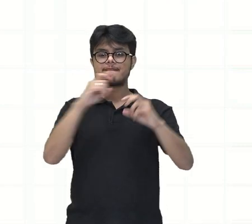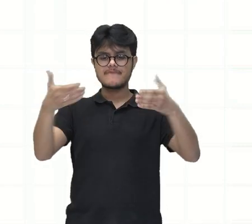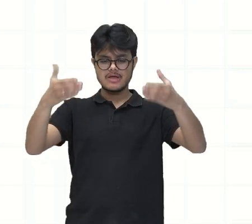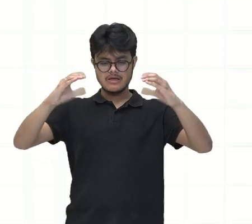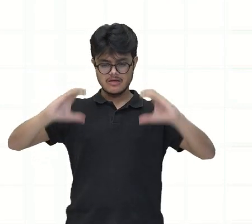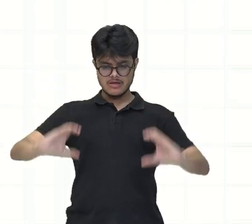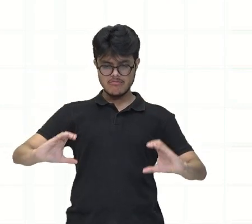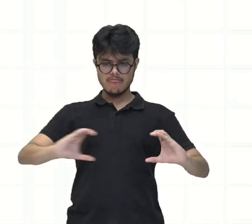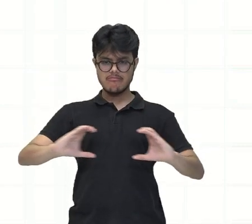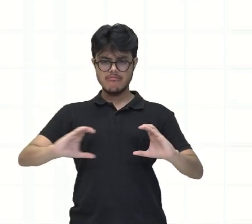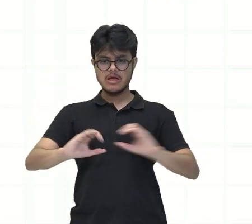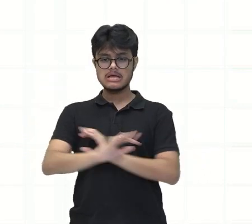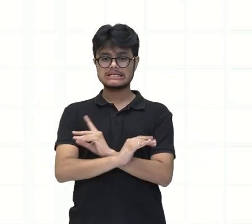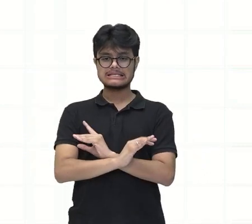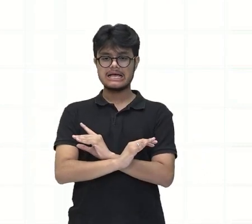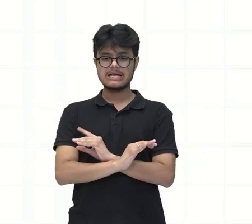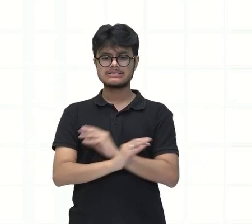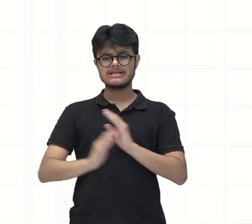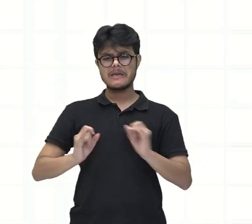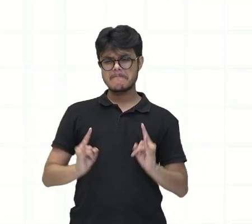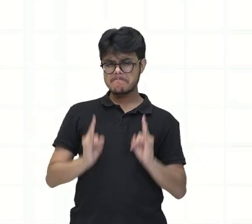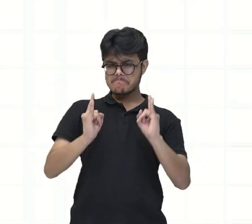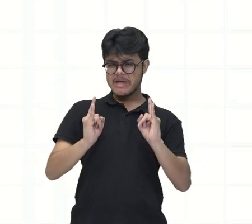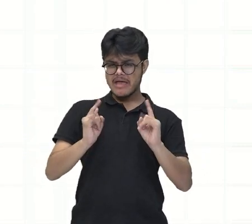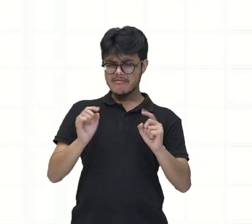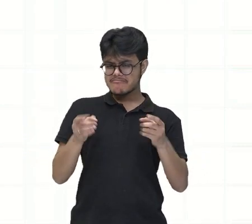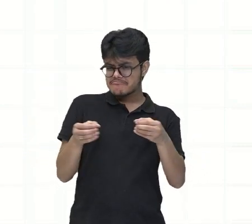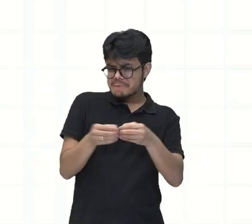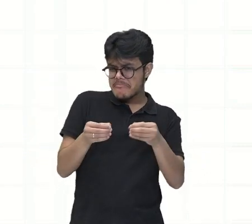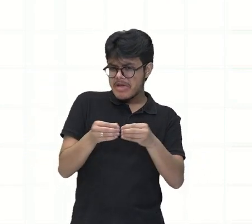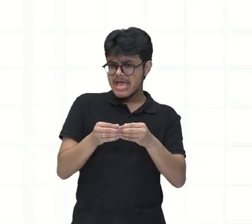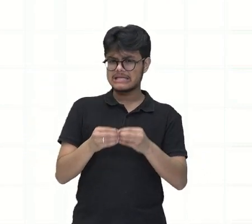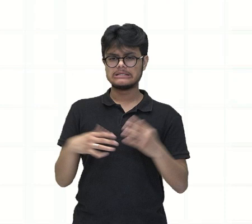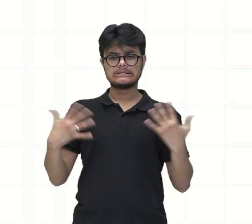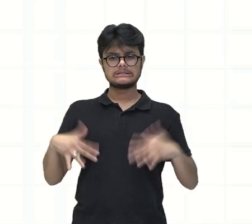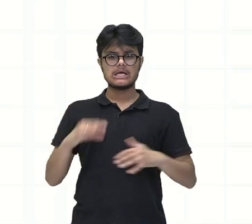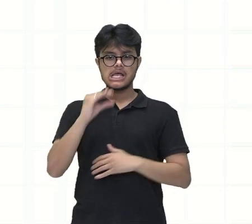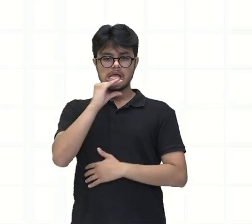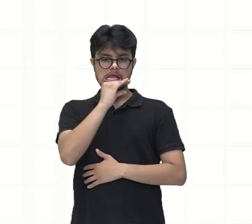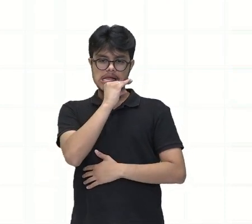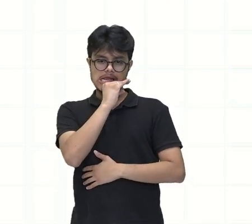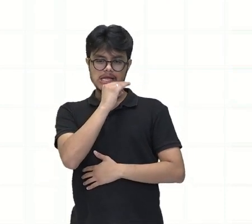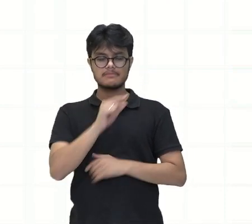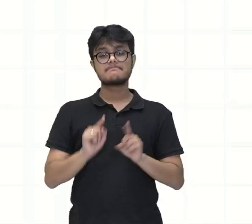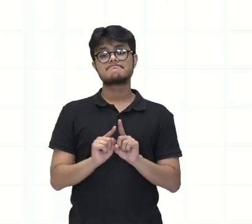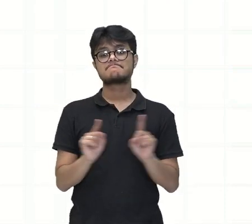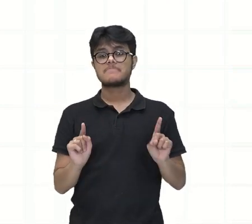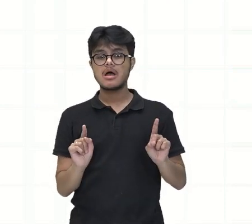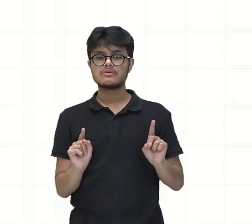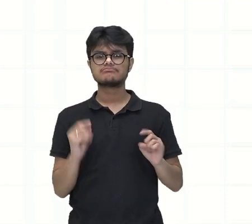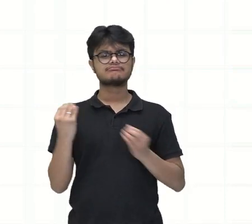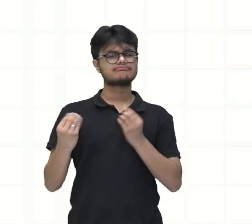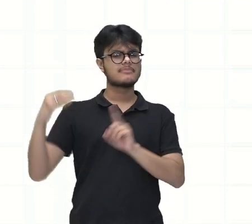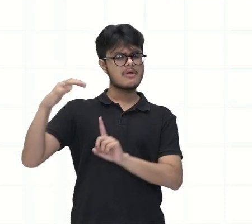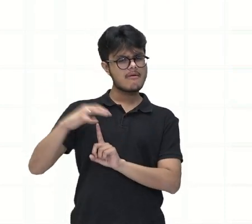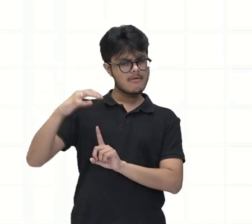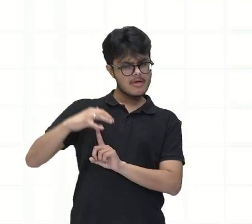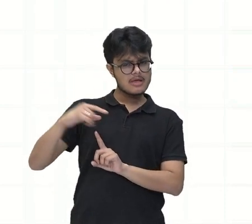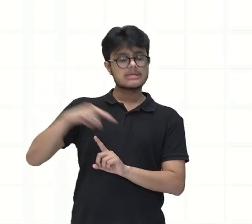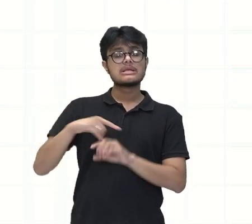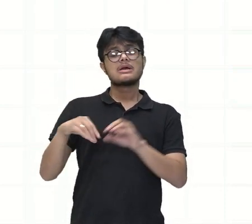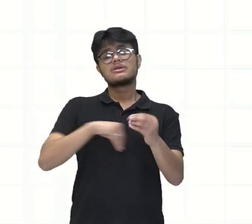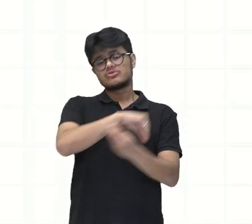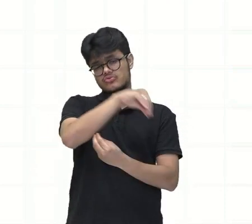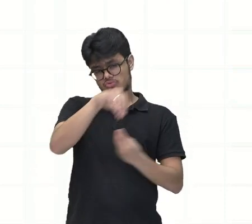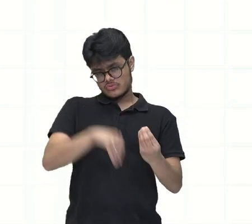estar ali em movimento, né? E todo esse processo que é estimulado por essas